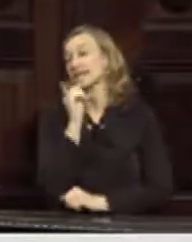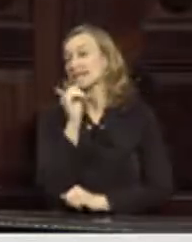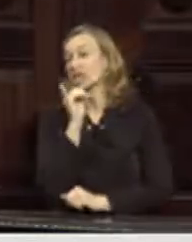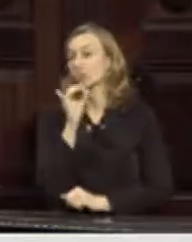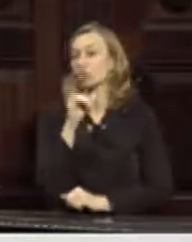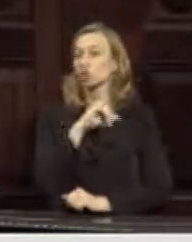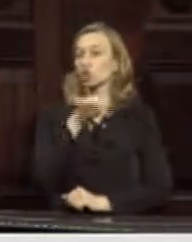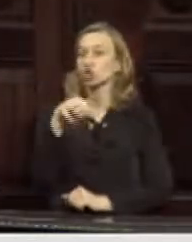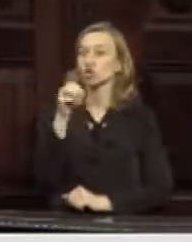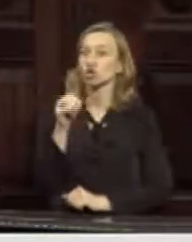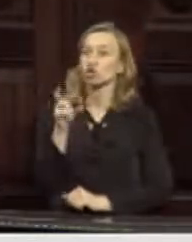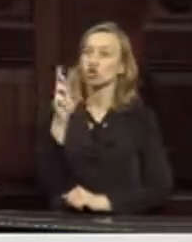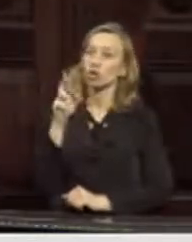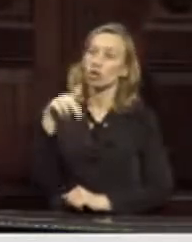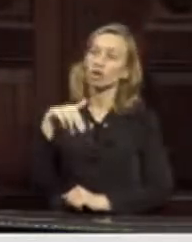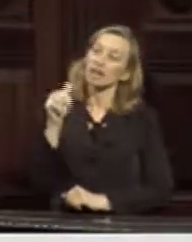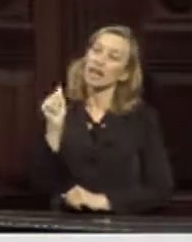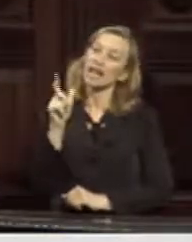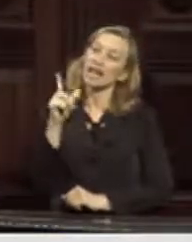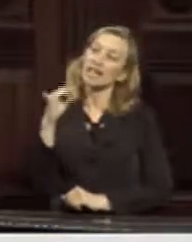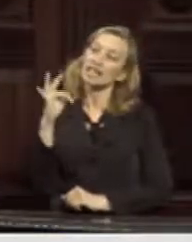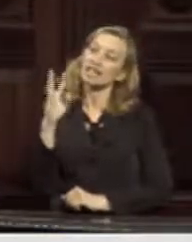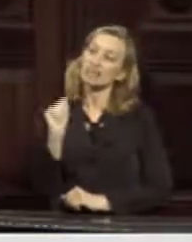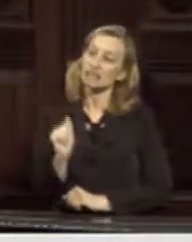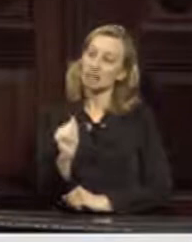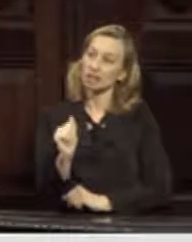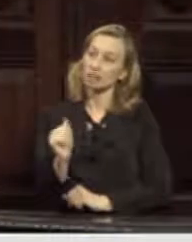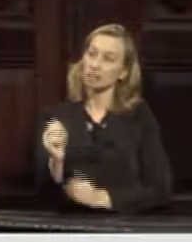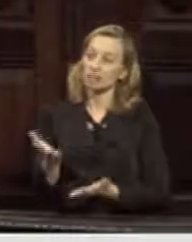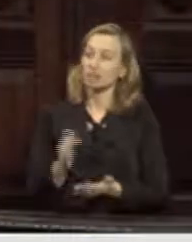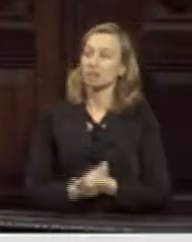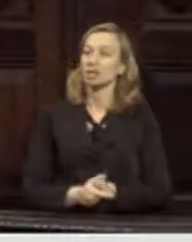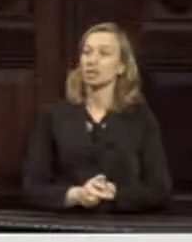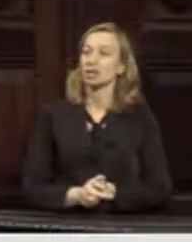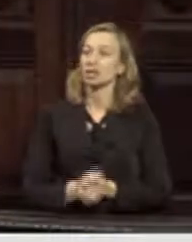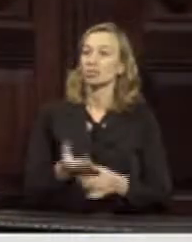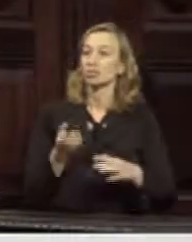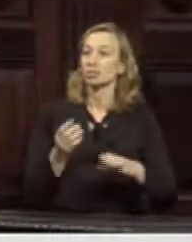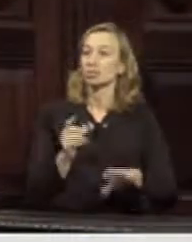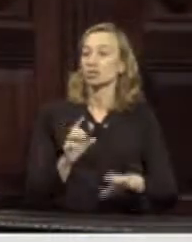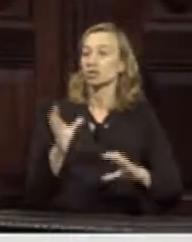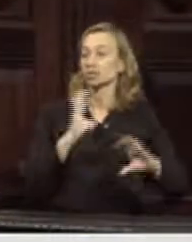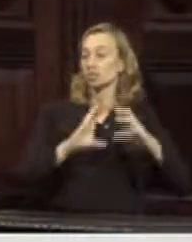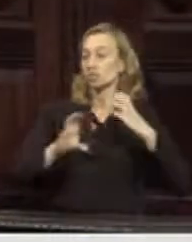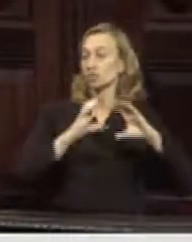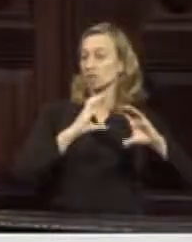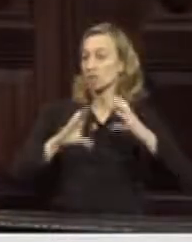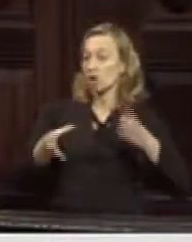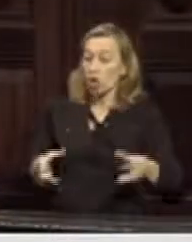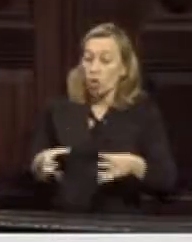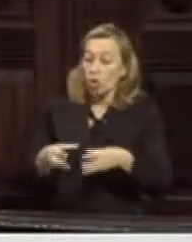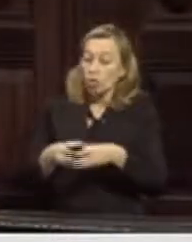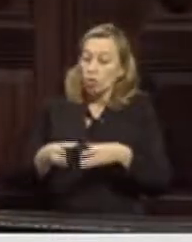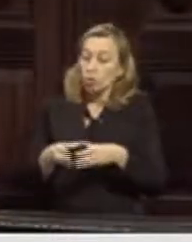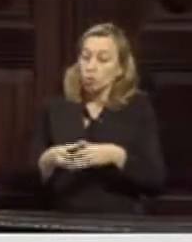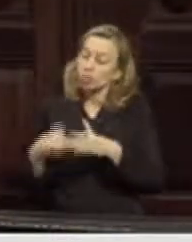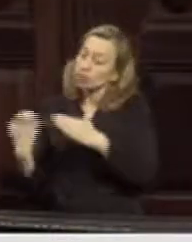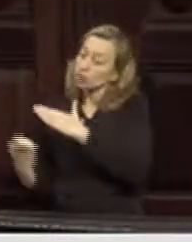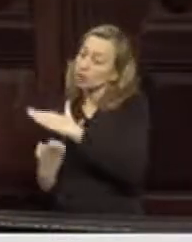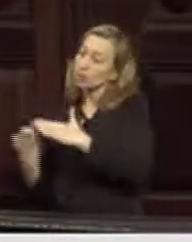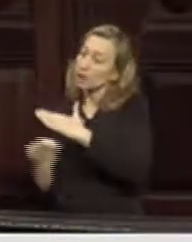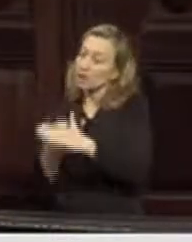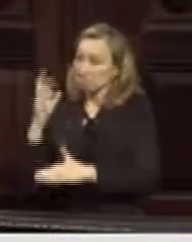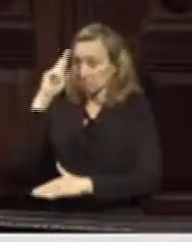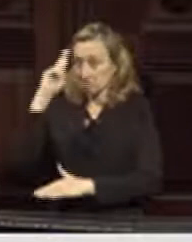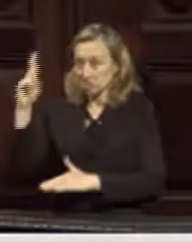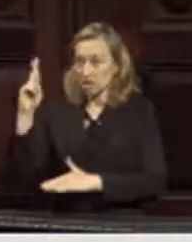em homenagem a quê? Ao império das comunicações ou aos principais grupos empresariais que